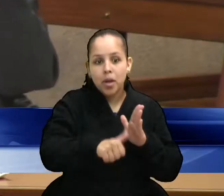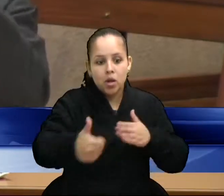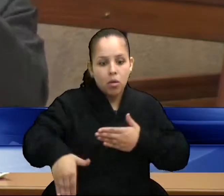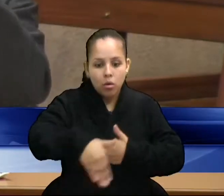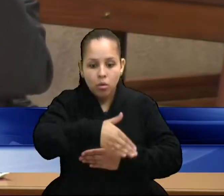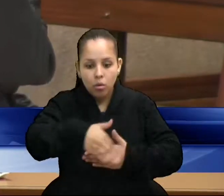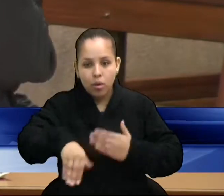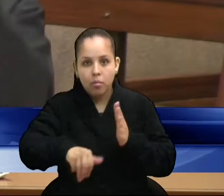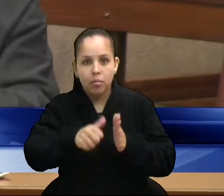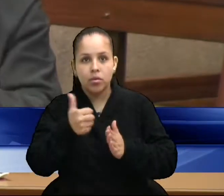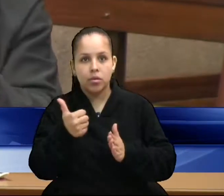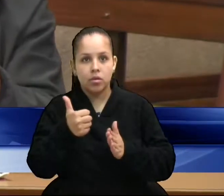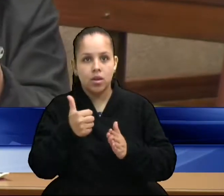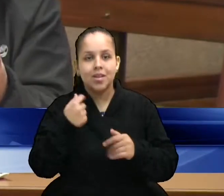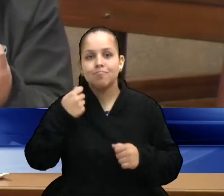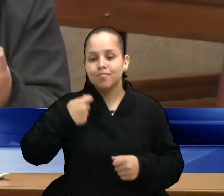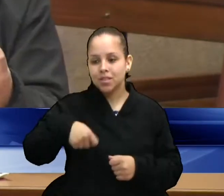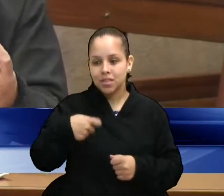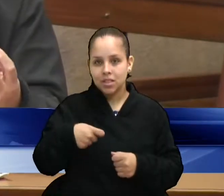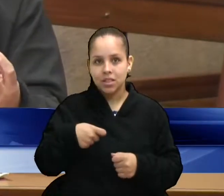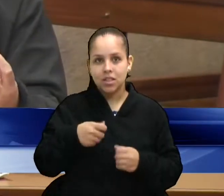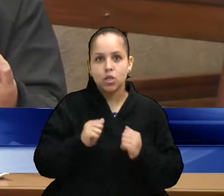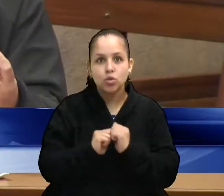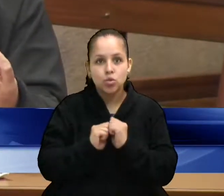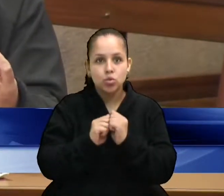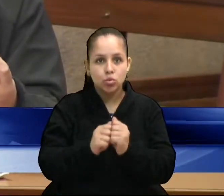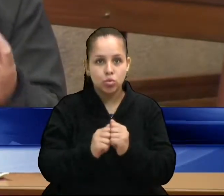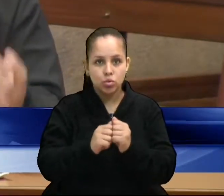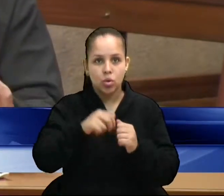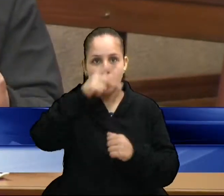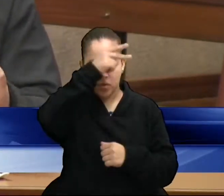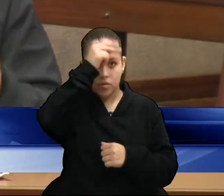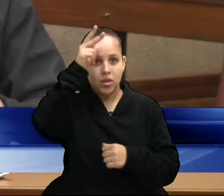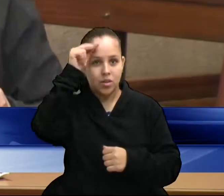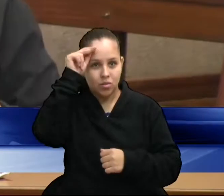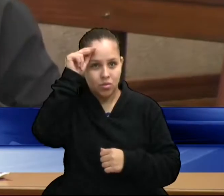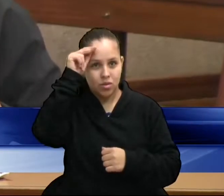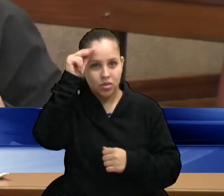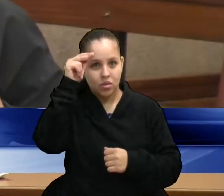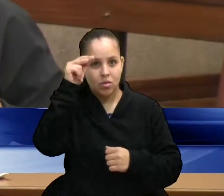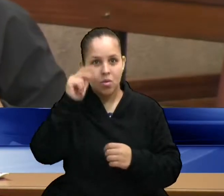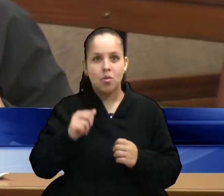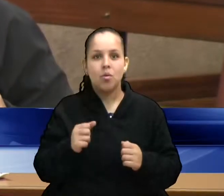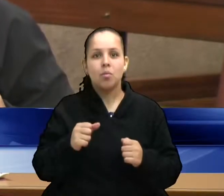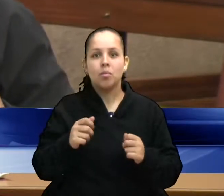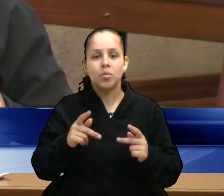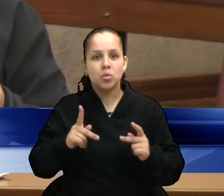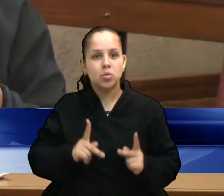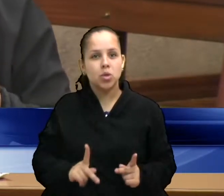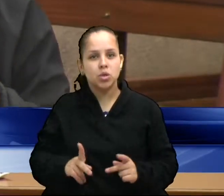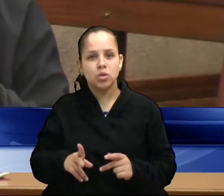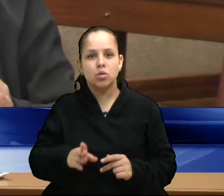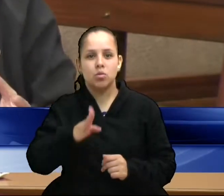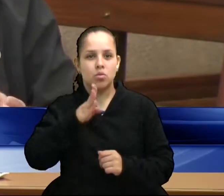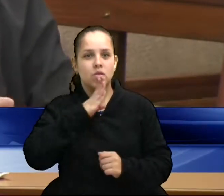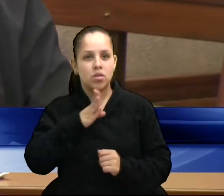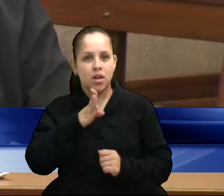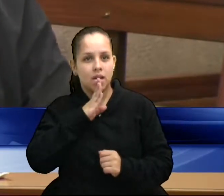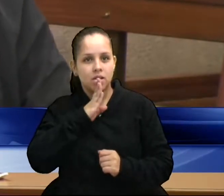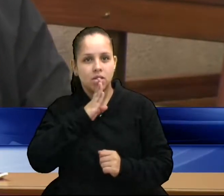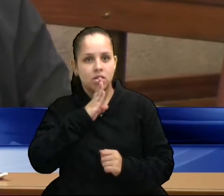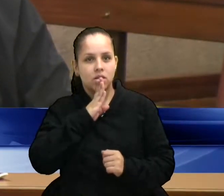ter uma atuação conjunta do Poder Executivo com quem está operando, que é quem conhece o que está acontecendo